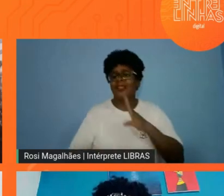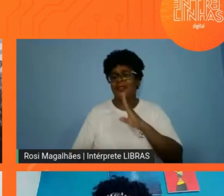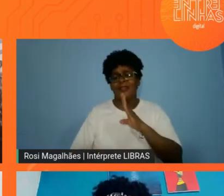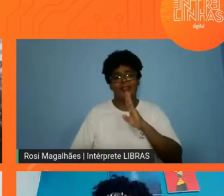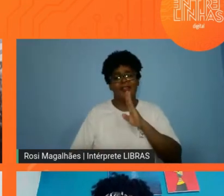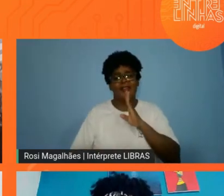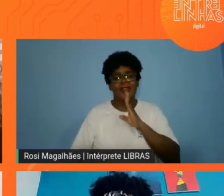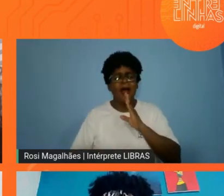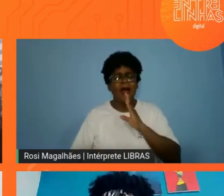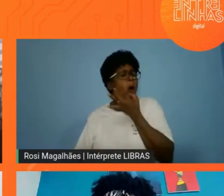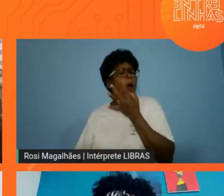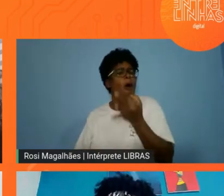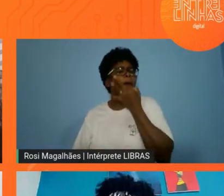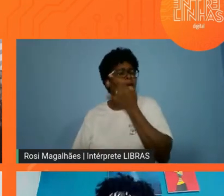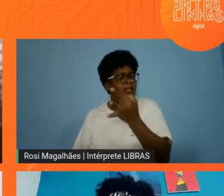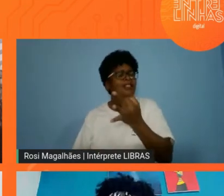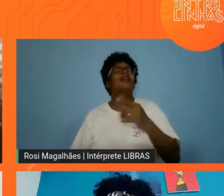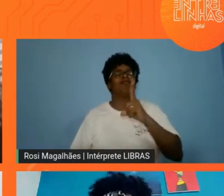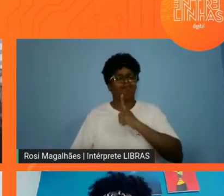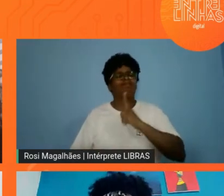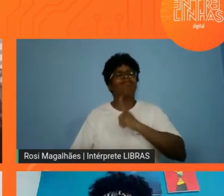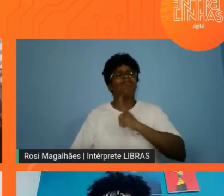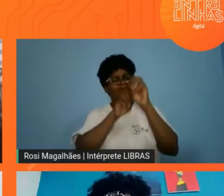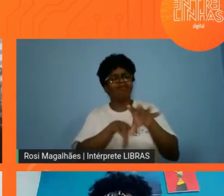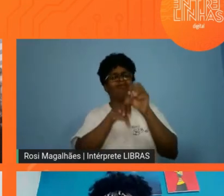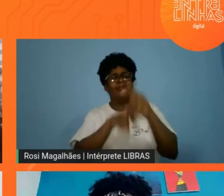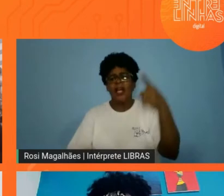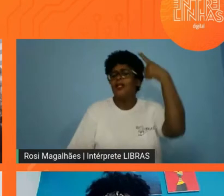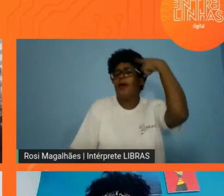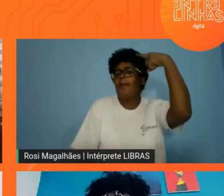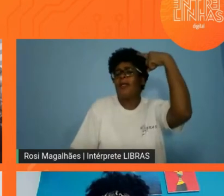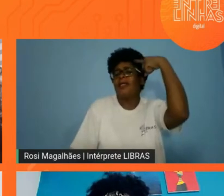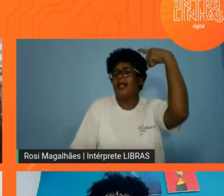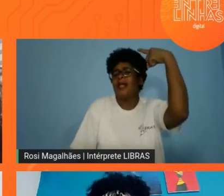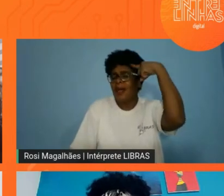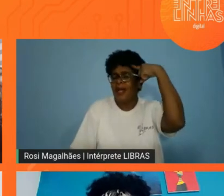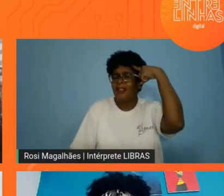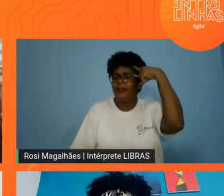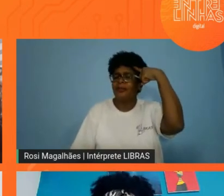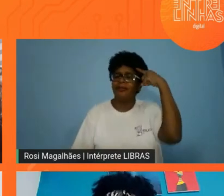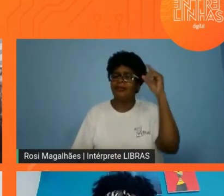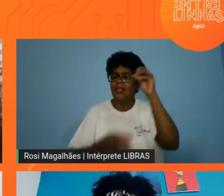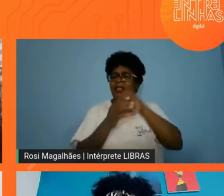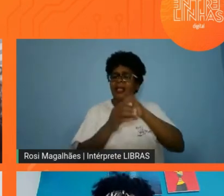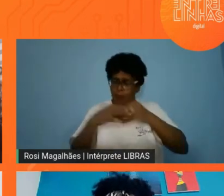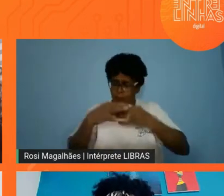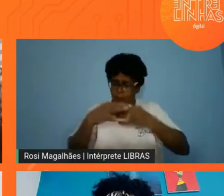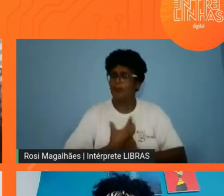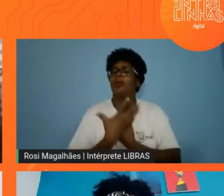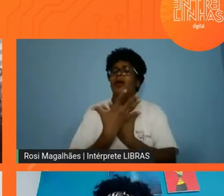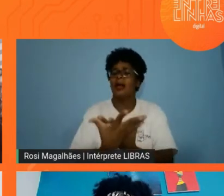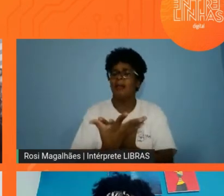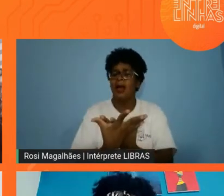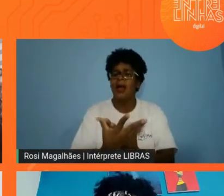autonomia e de identificação do pensamento individual. E o poema como